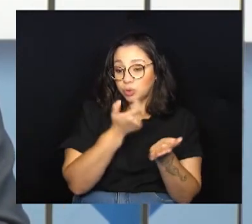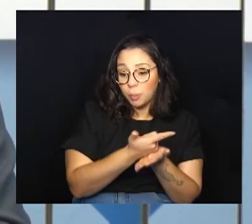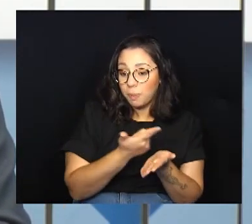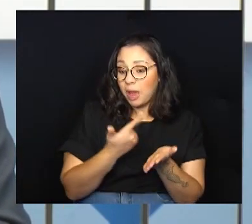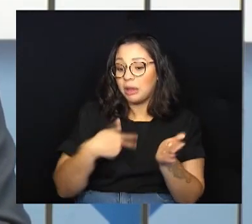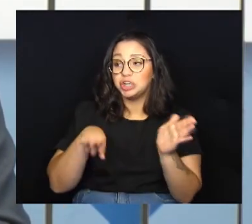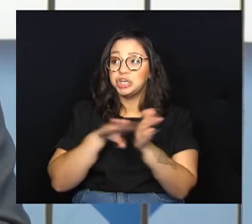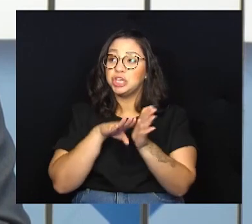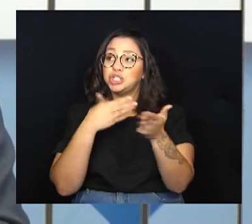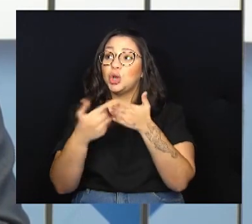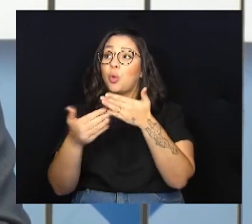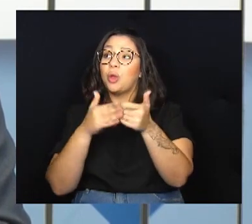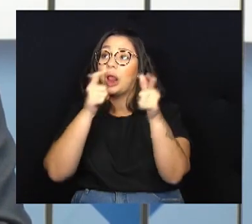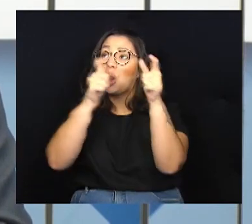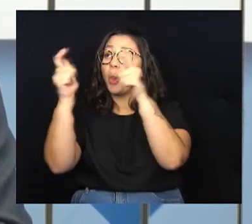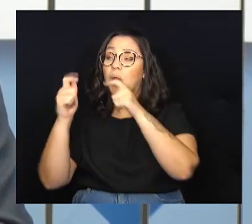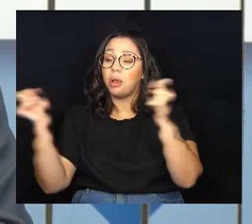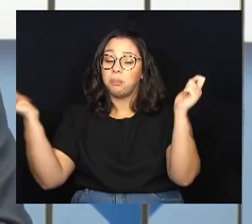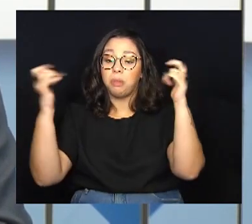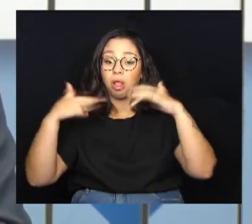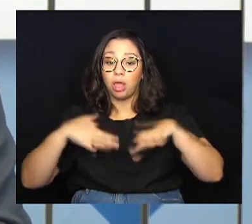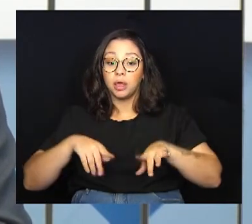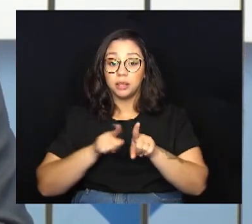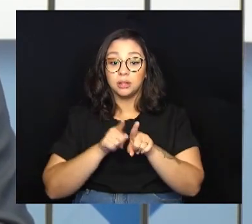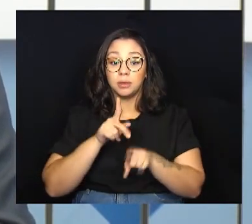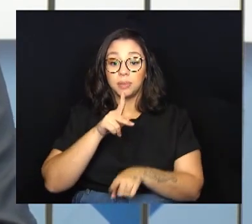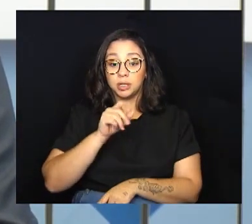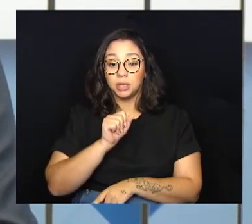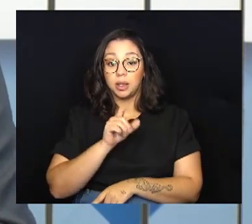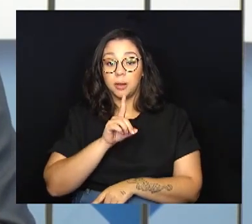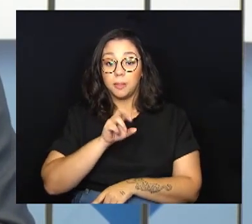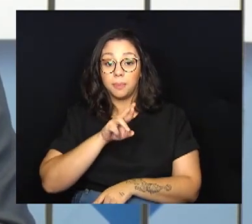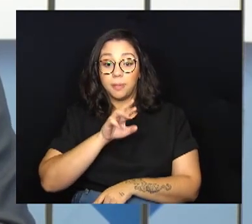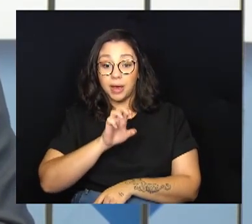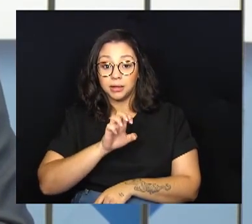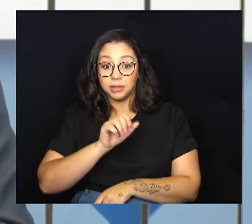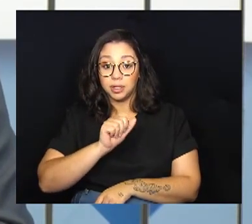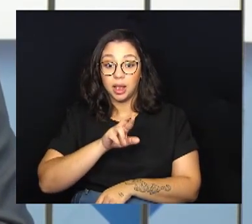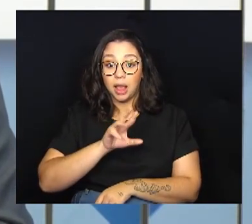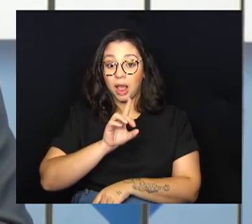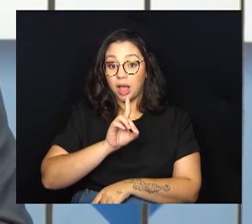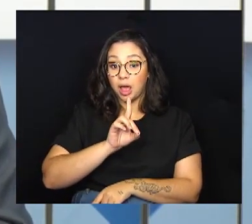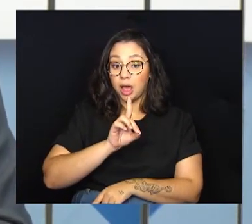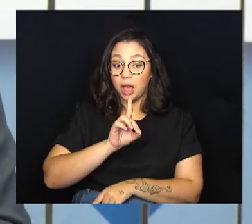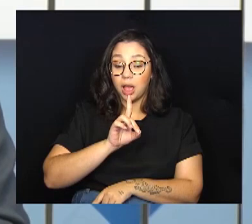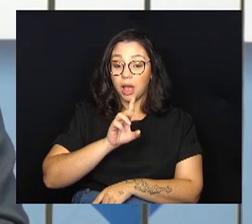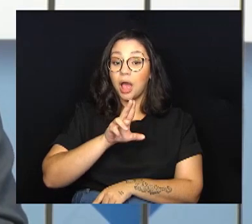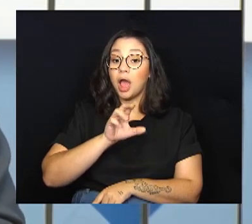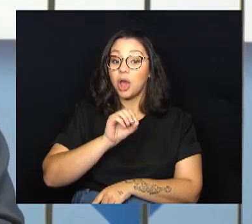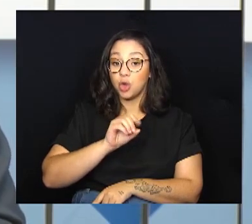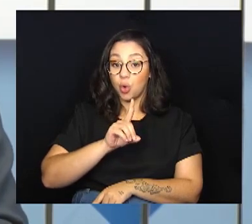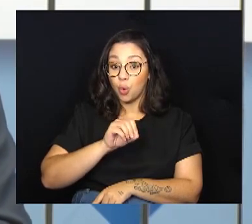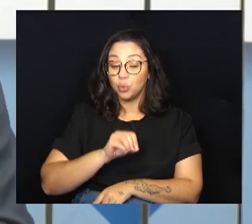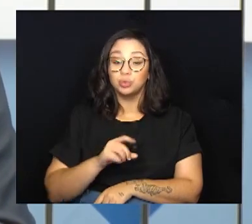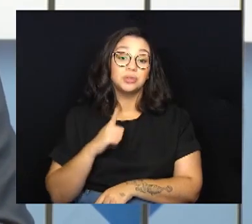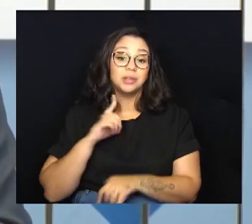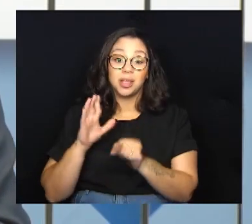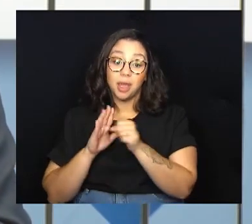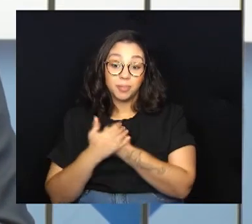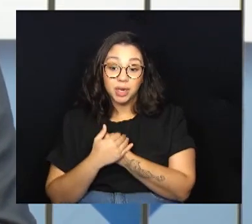outra do Ronaldinho. Eles criavam uma situação atrativa. Então, por exemplo, você pega um usuário de droga, uma pessoa